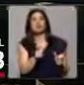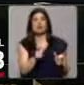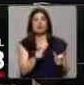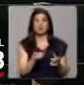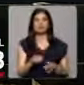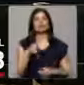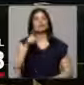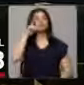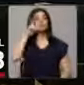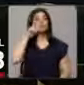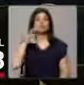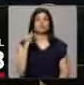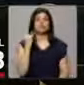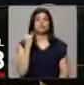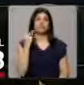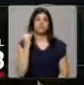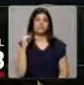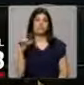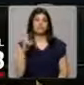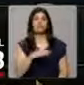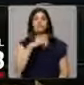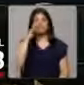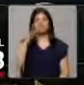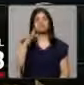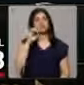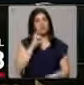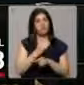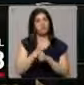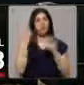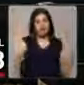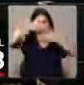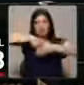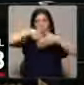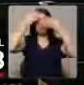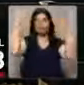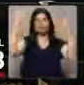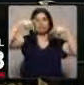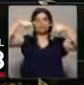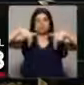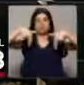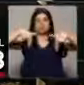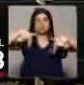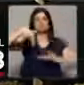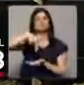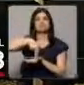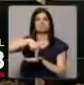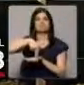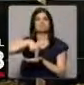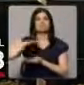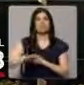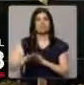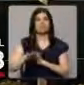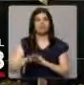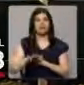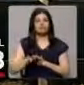Proteção Civil disse-nos que irá ficar aqui eh toda a noite de prevenção uma parte das corporações que aqui estão irão